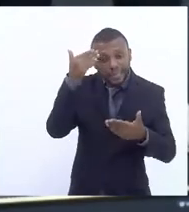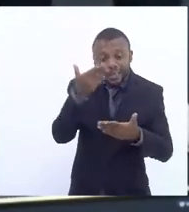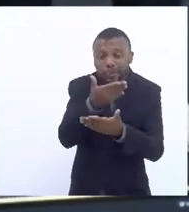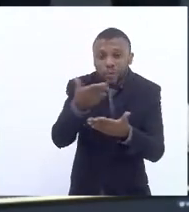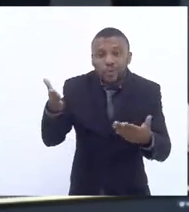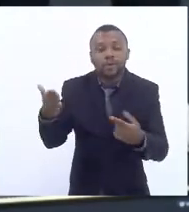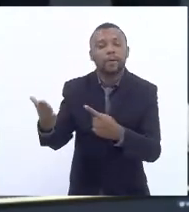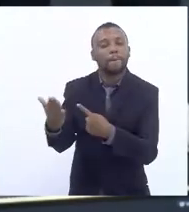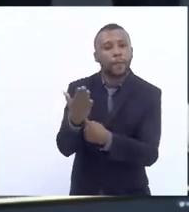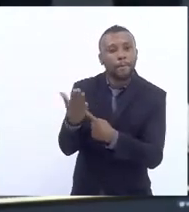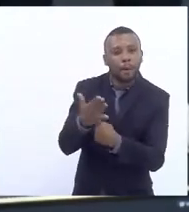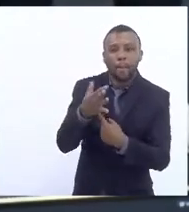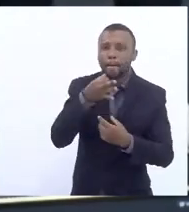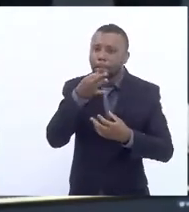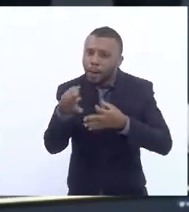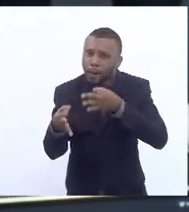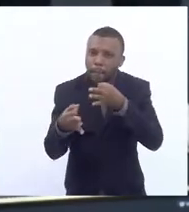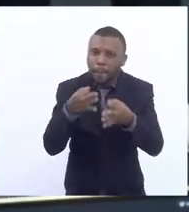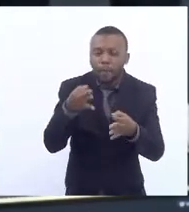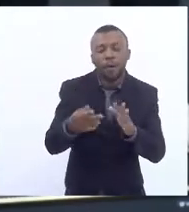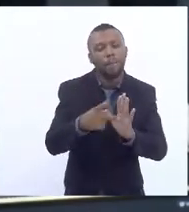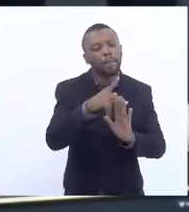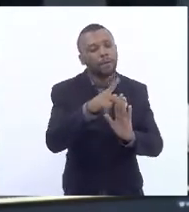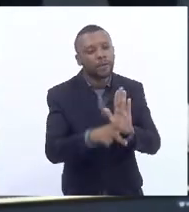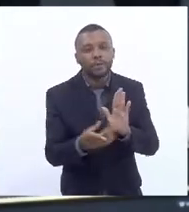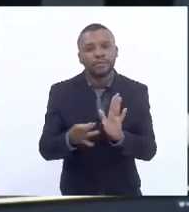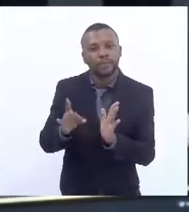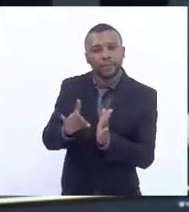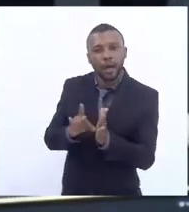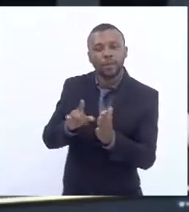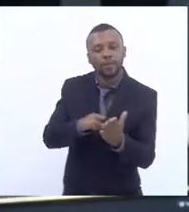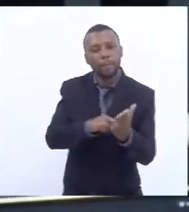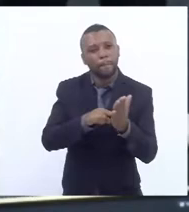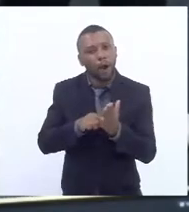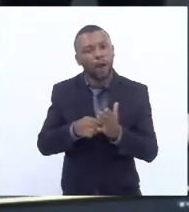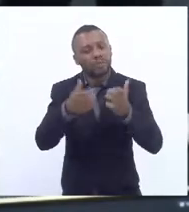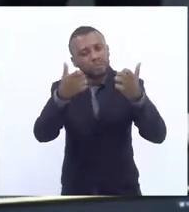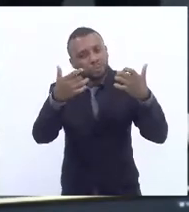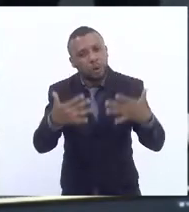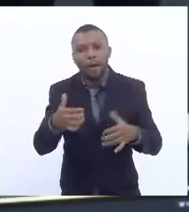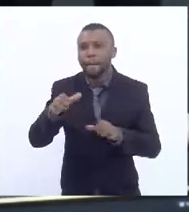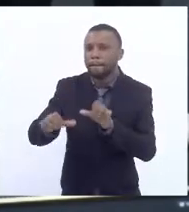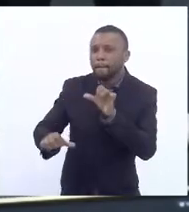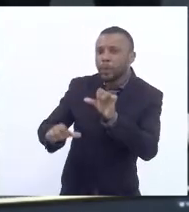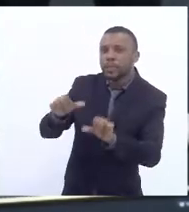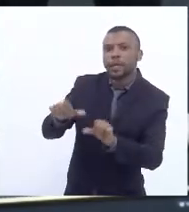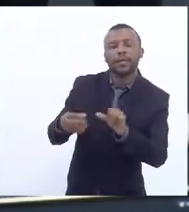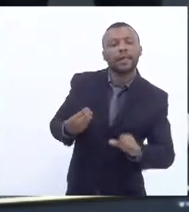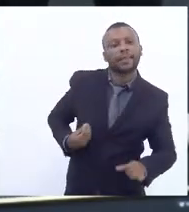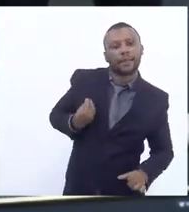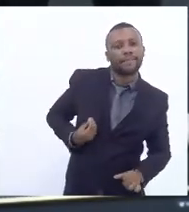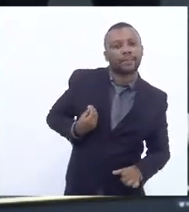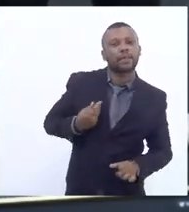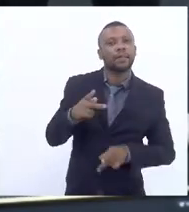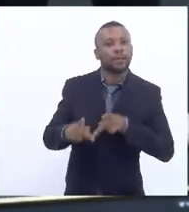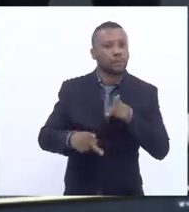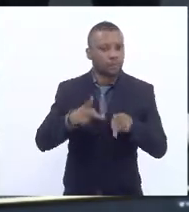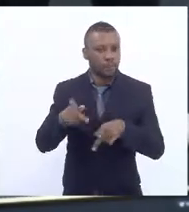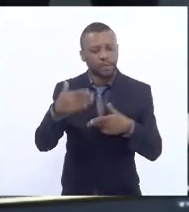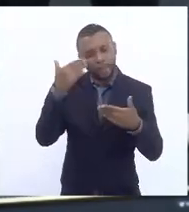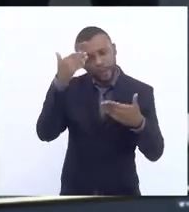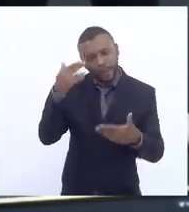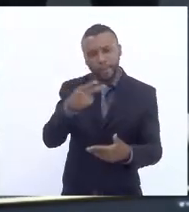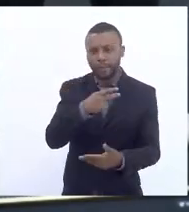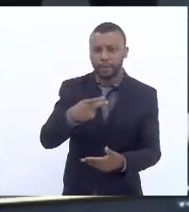trazendo sugestões de projetos que, de fato, trazem efetividade e mudança na vida da população. Obrigada, presidente,